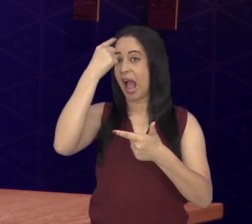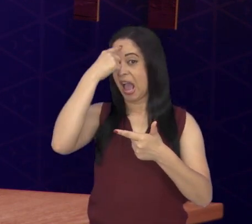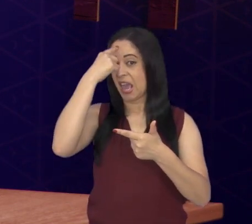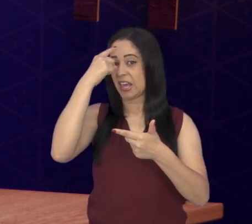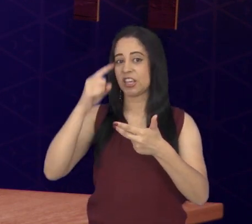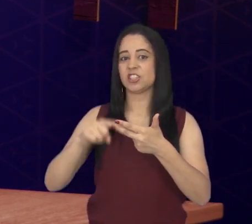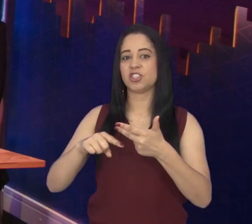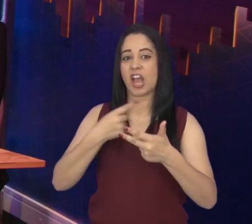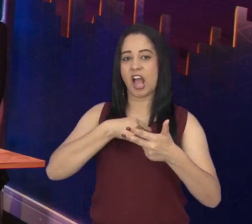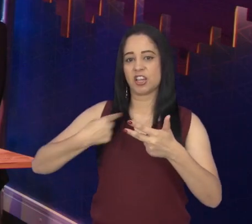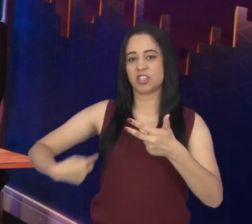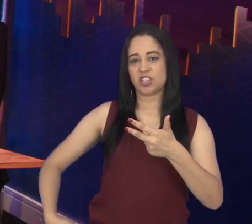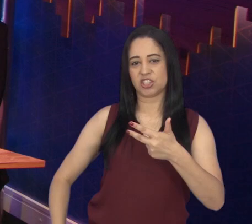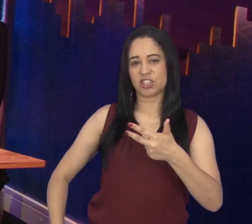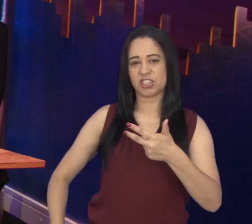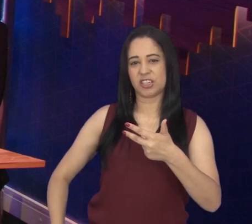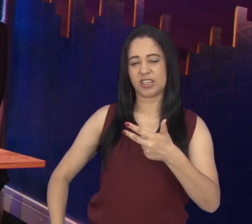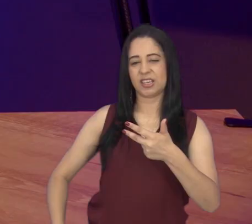China